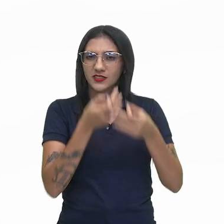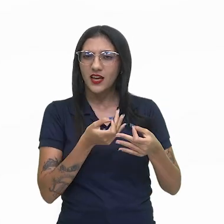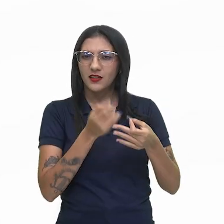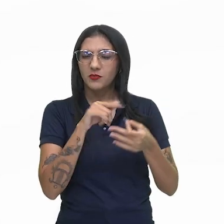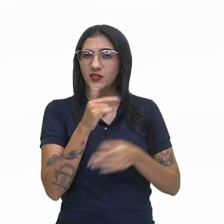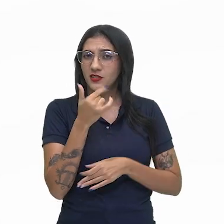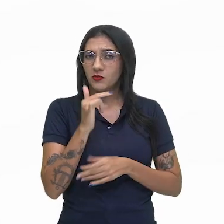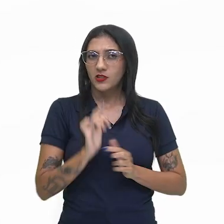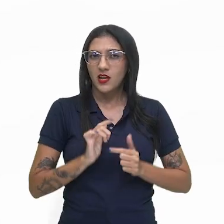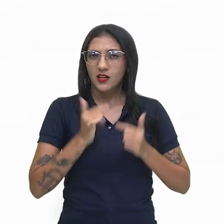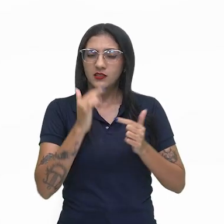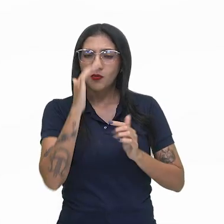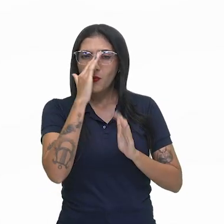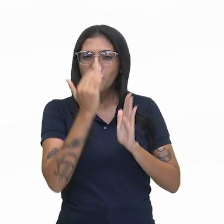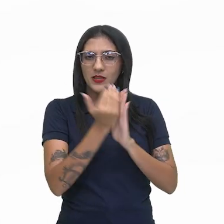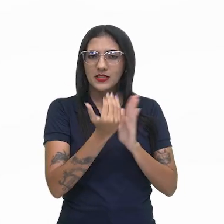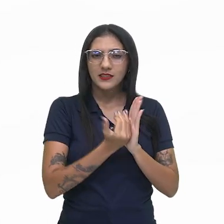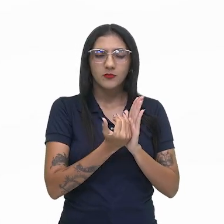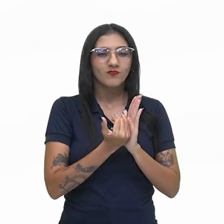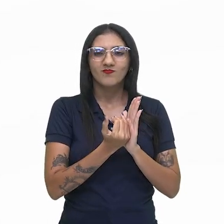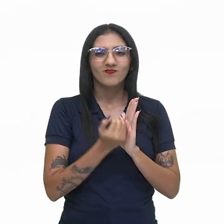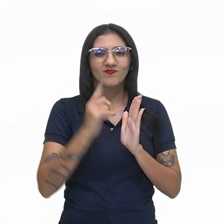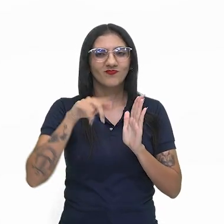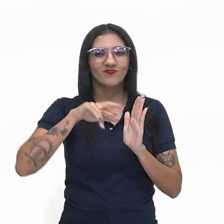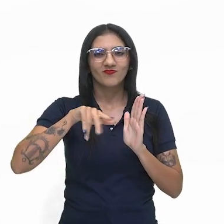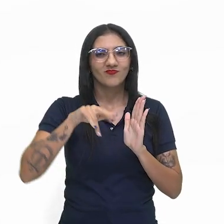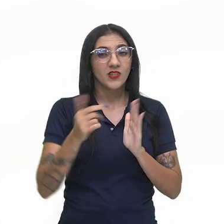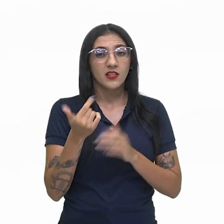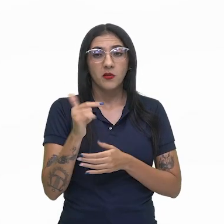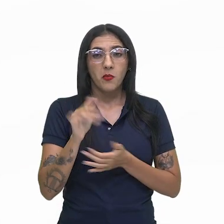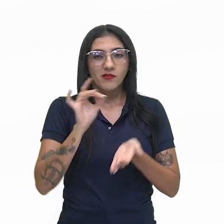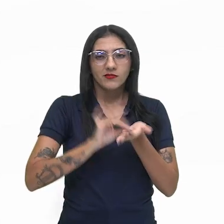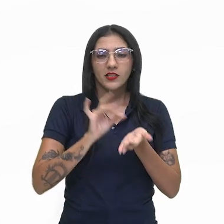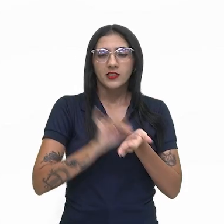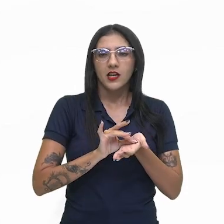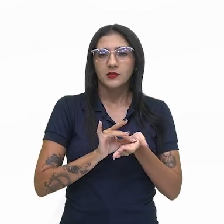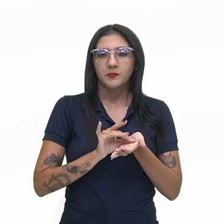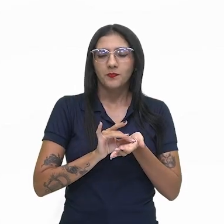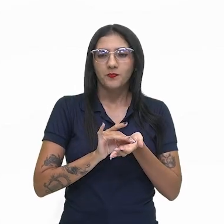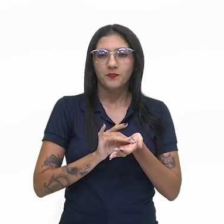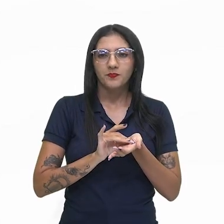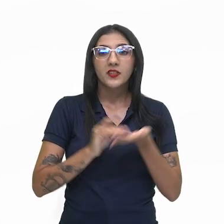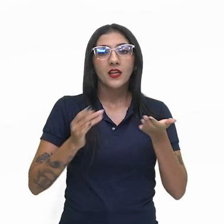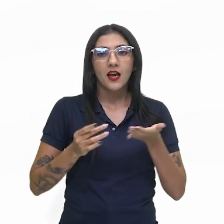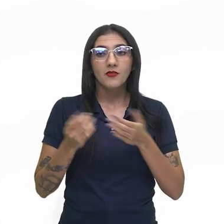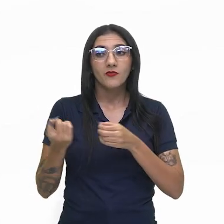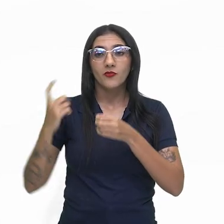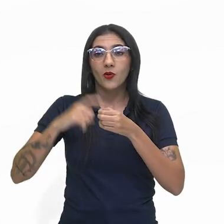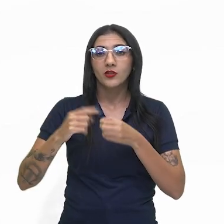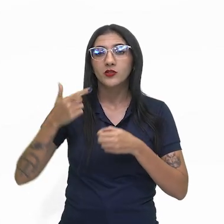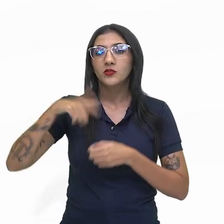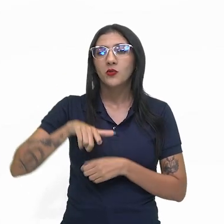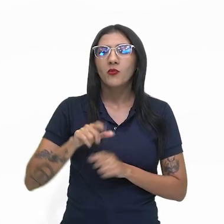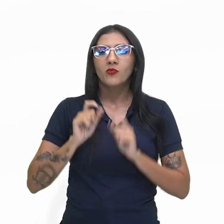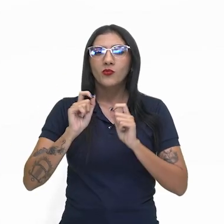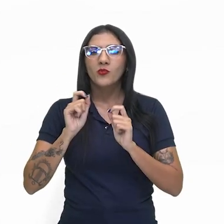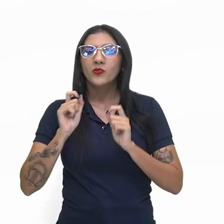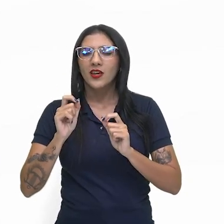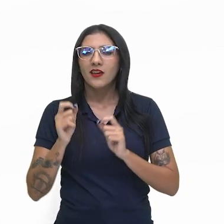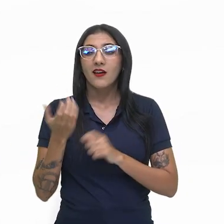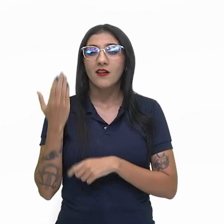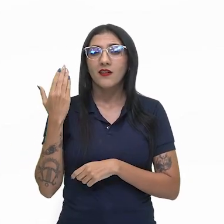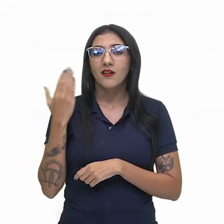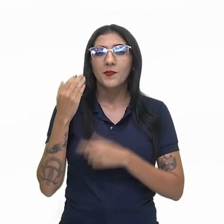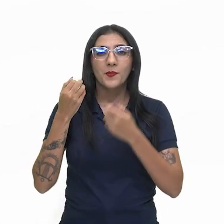é exercido desse jeito, então ele não tem legitimidade. Tá? Aí a gente volta lá para a ditadura, aquilo que nós estávamos conversando